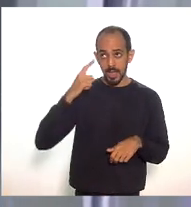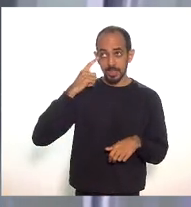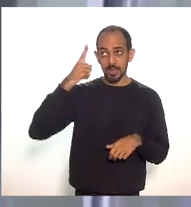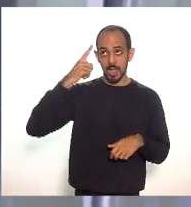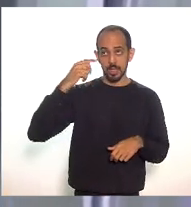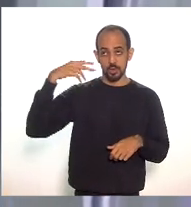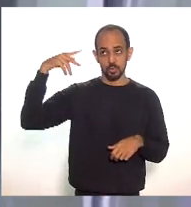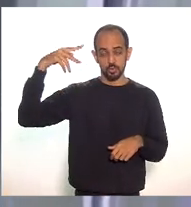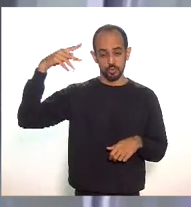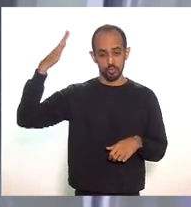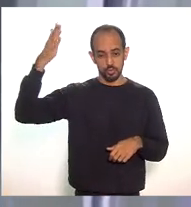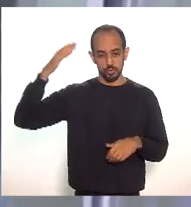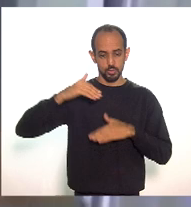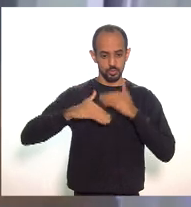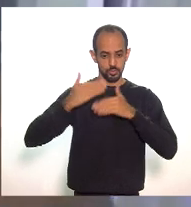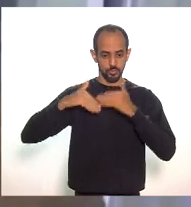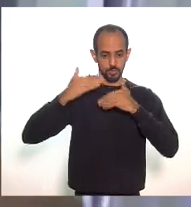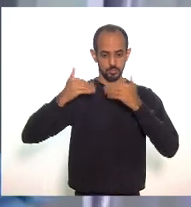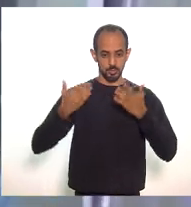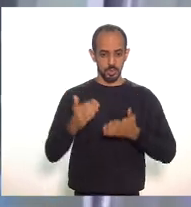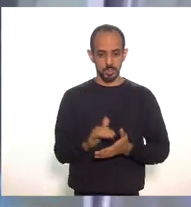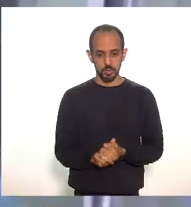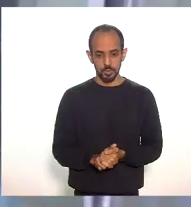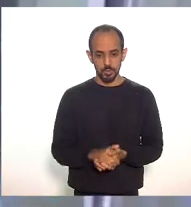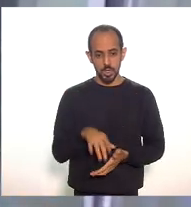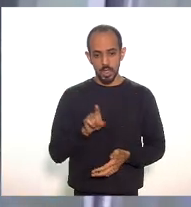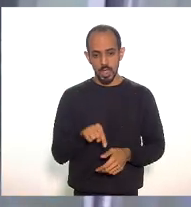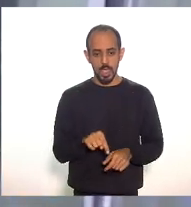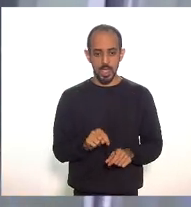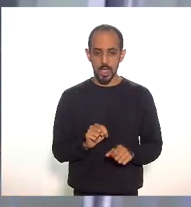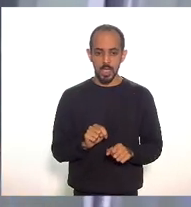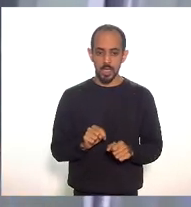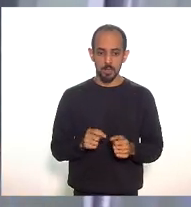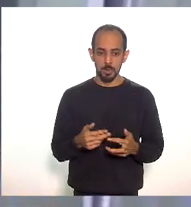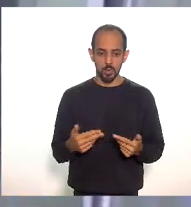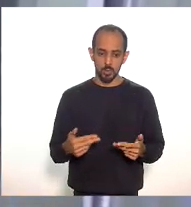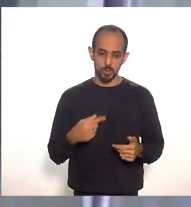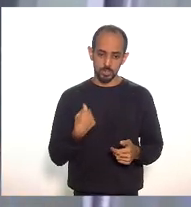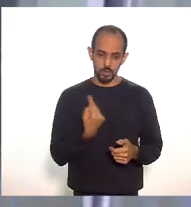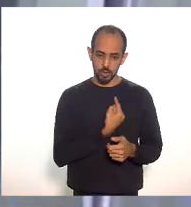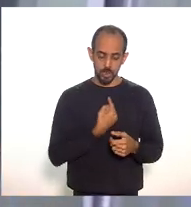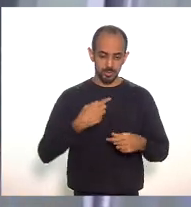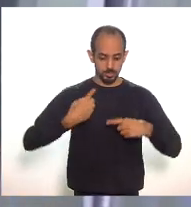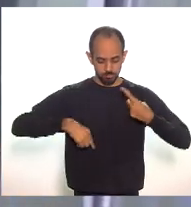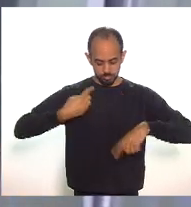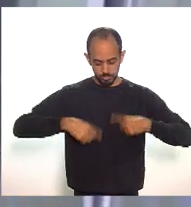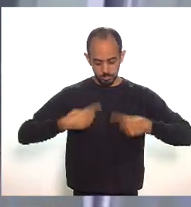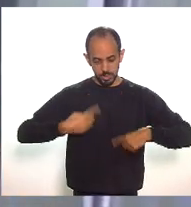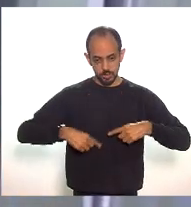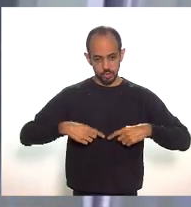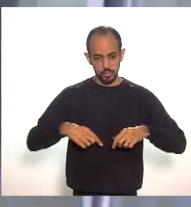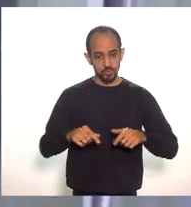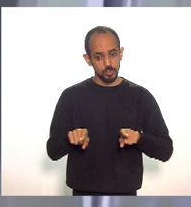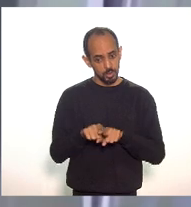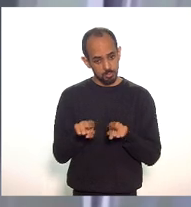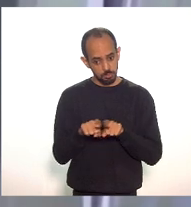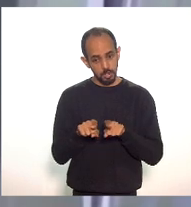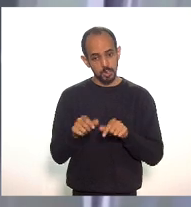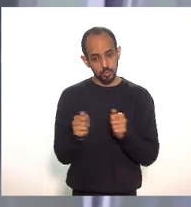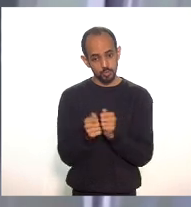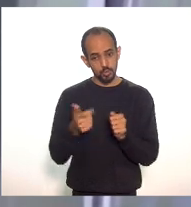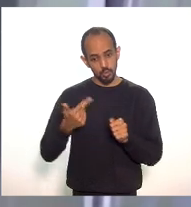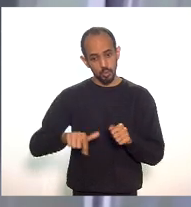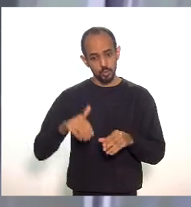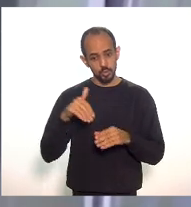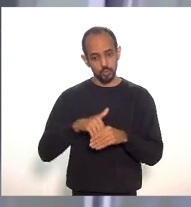desenvolve inclusive na sua exposição de motivos é uma tese sobre a qual nós temos debatido inclusive entre outros fóruns no